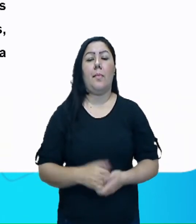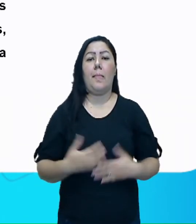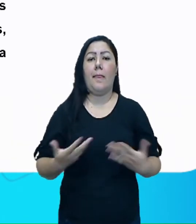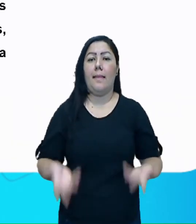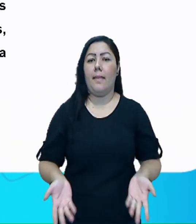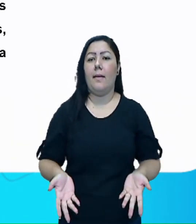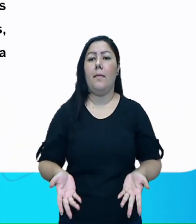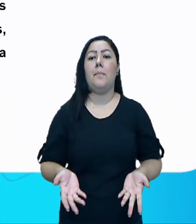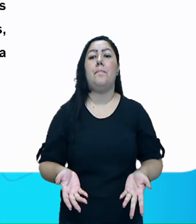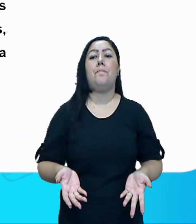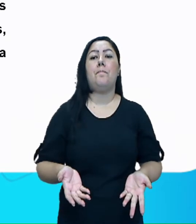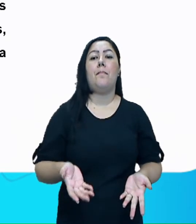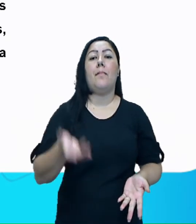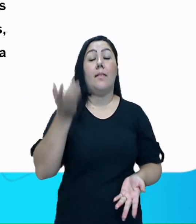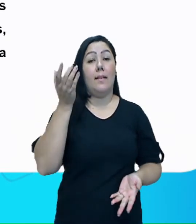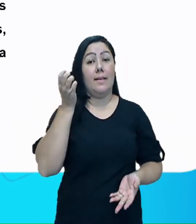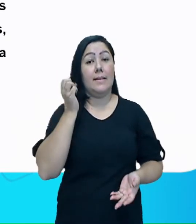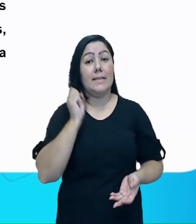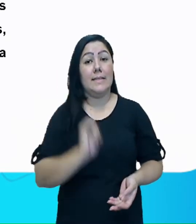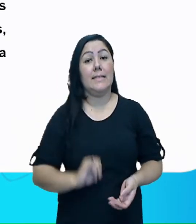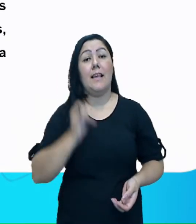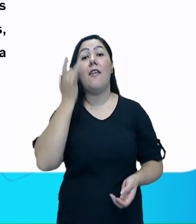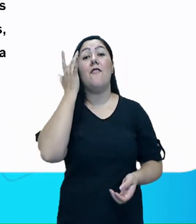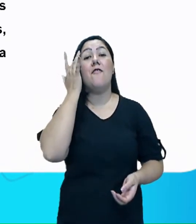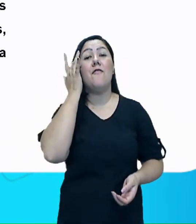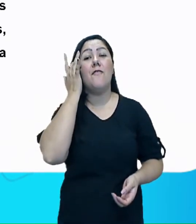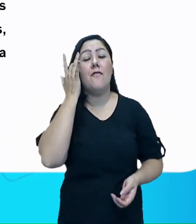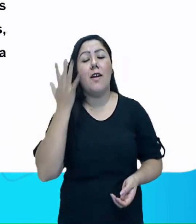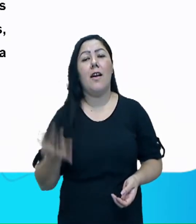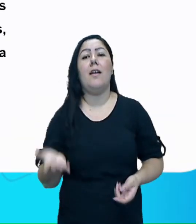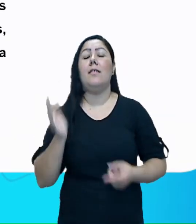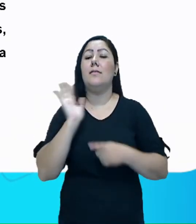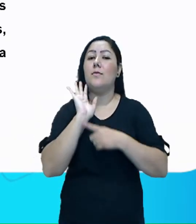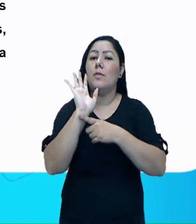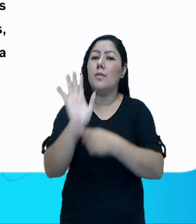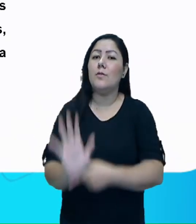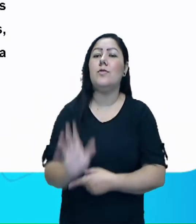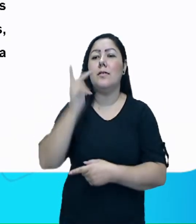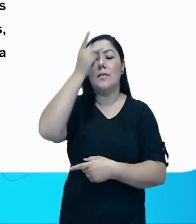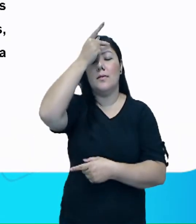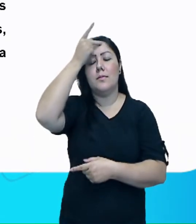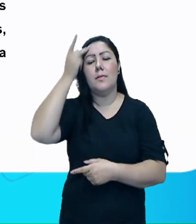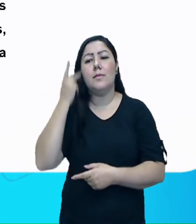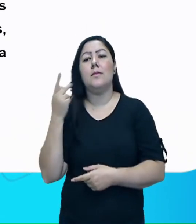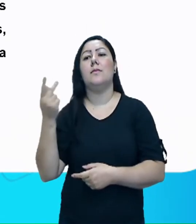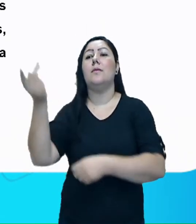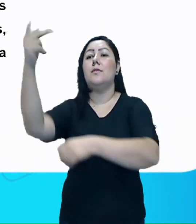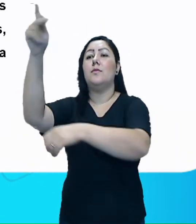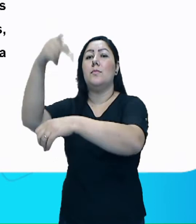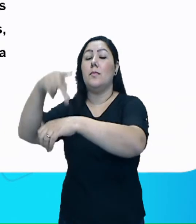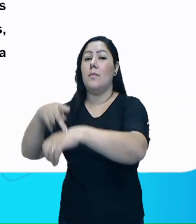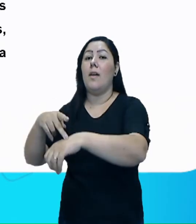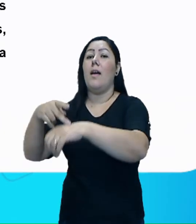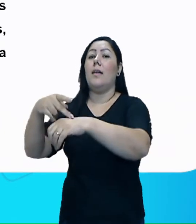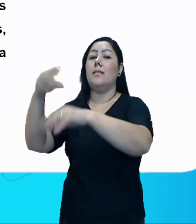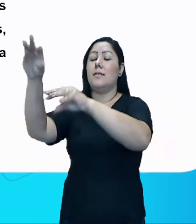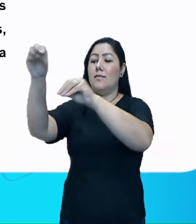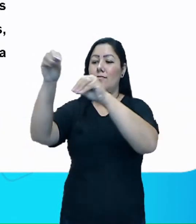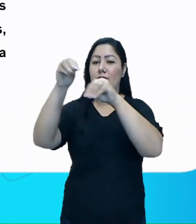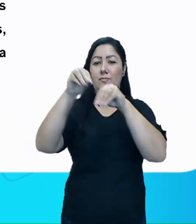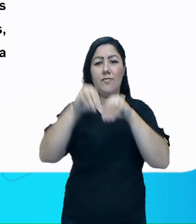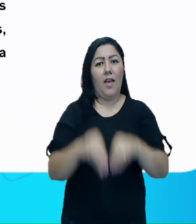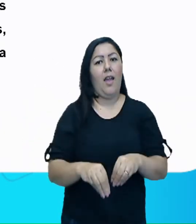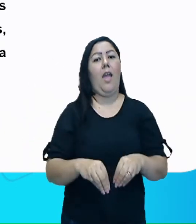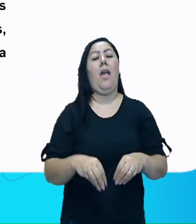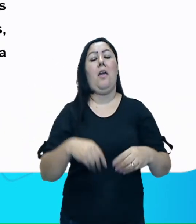Quanto mais fácil for aos recém-chegados cumprirem os terríveis passos para entrarem no mercado